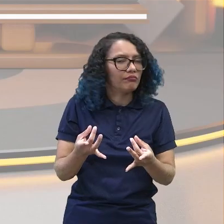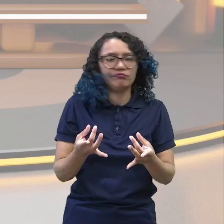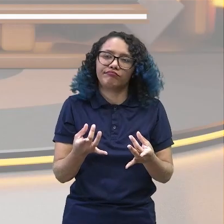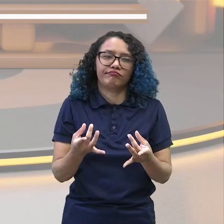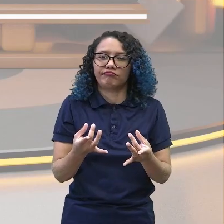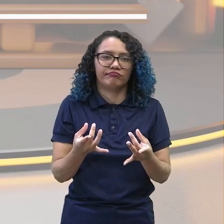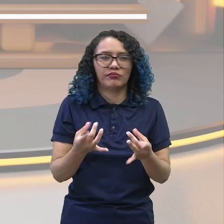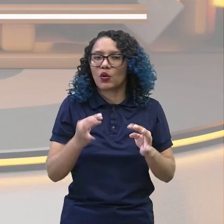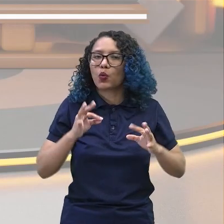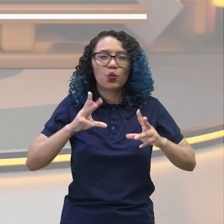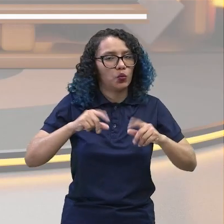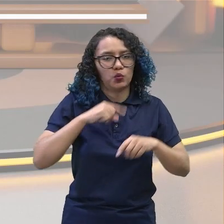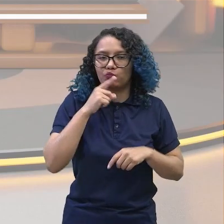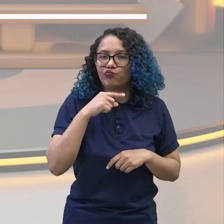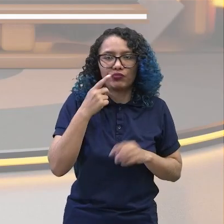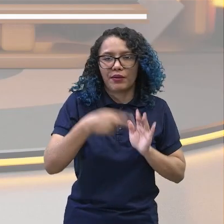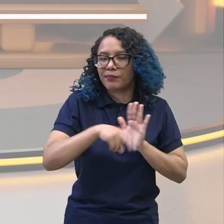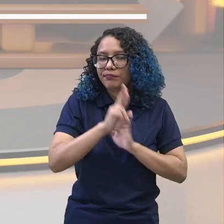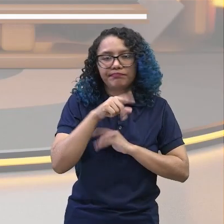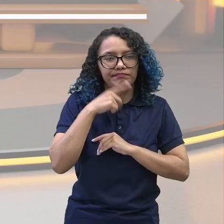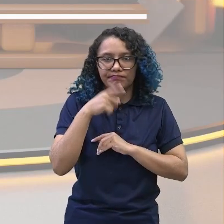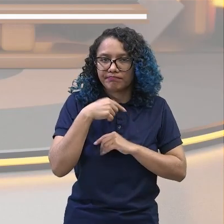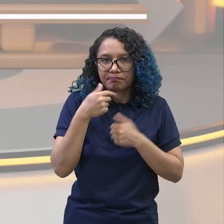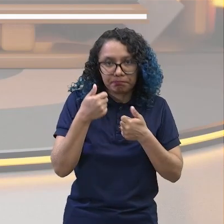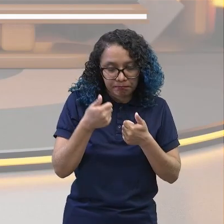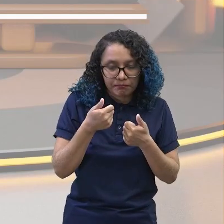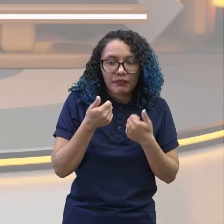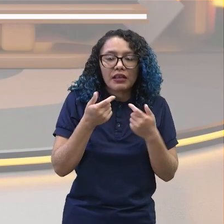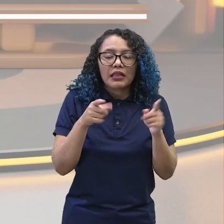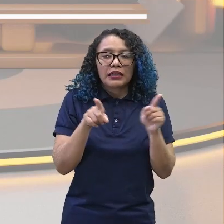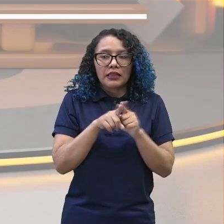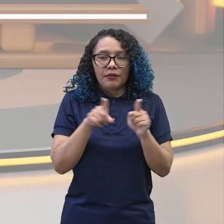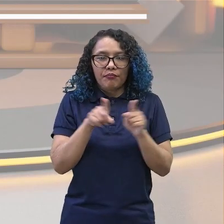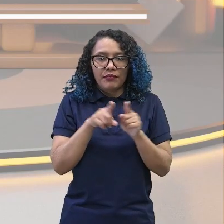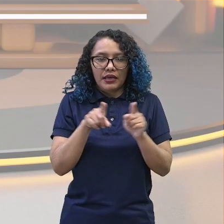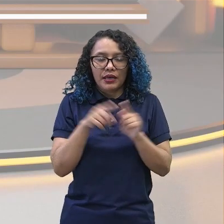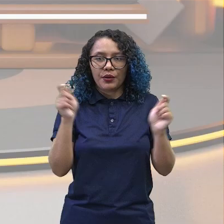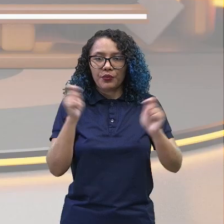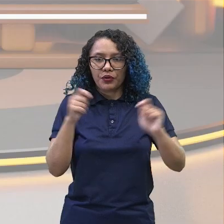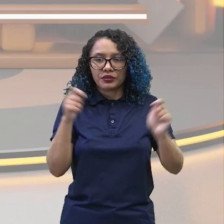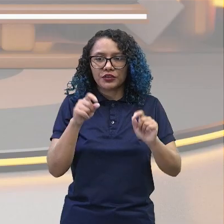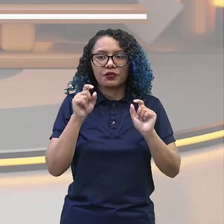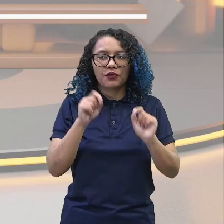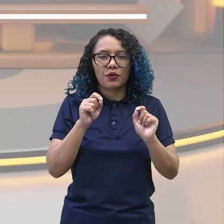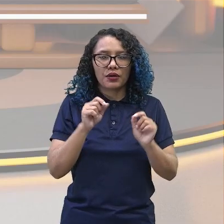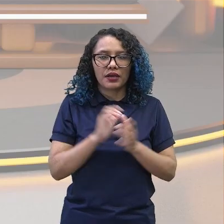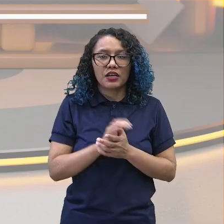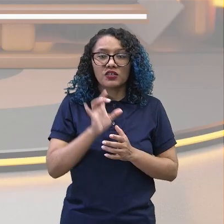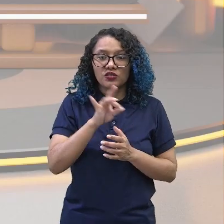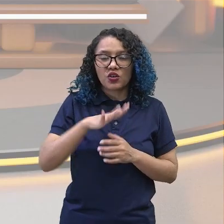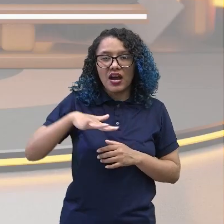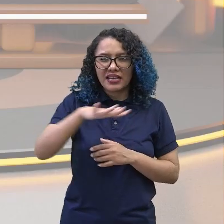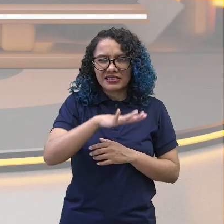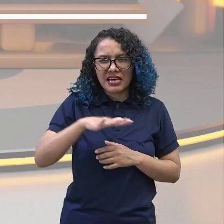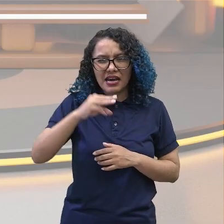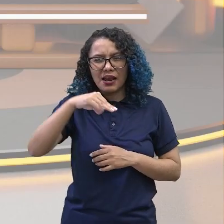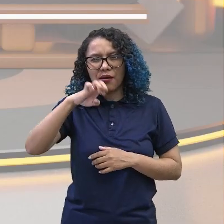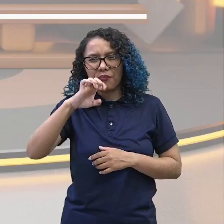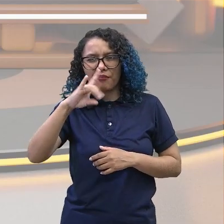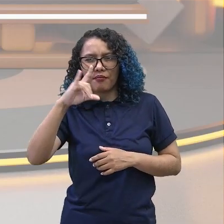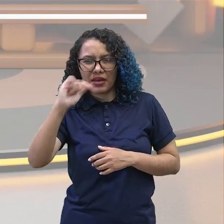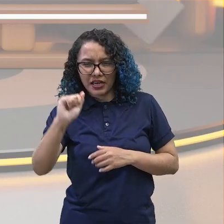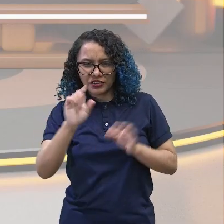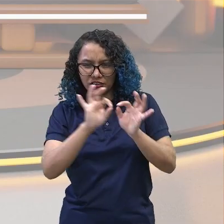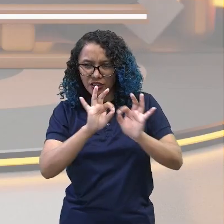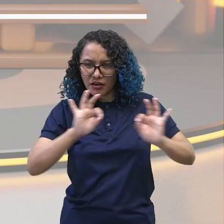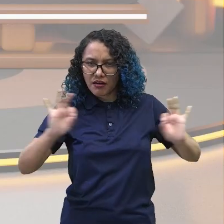sua totalidade, por assim dizer. Outro ponto importante é que ela só conserva as regiões chamadas de média latitude, né? Então, nós temos,